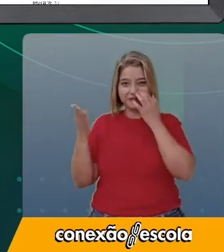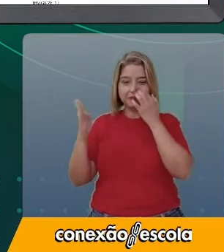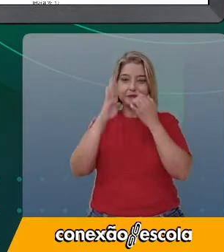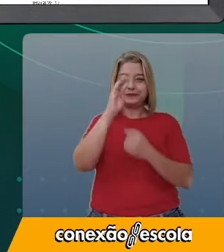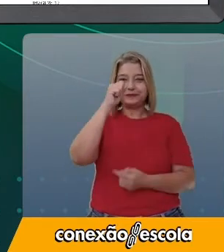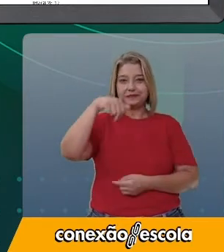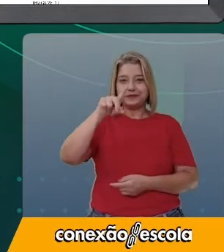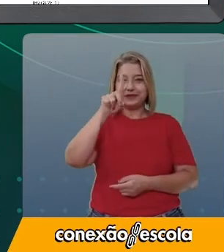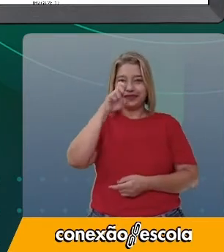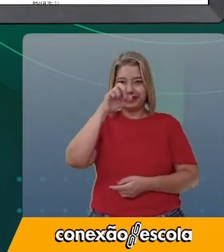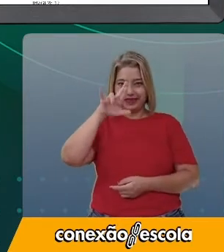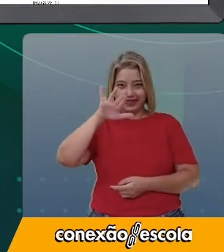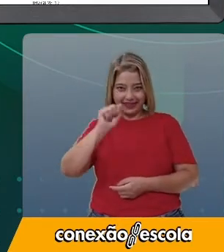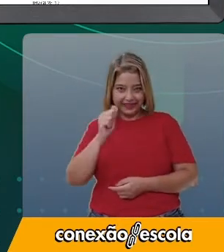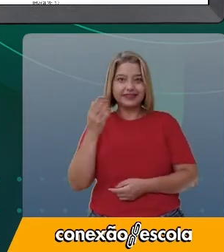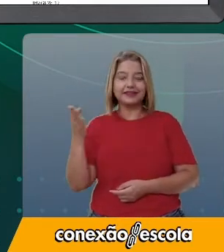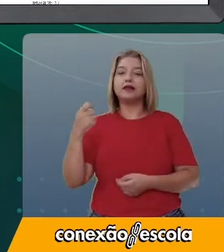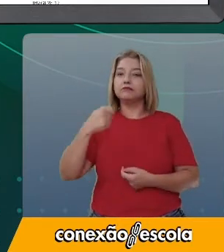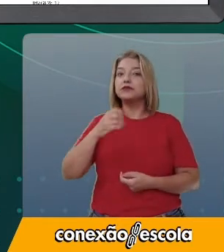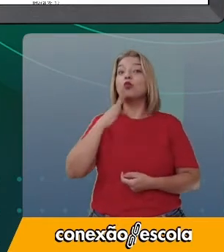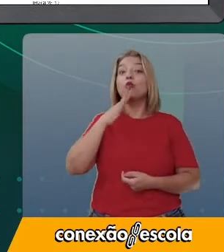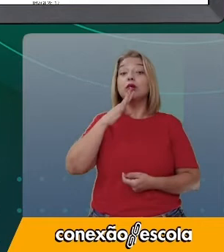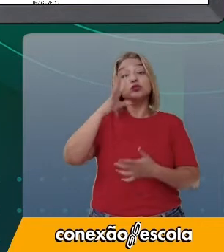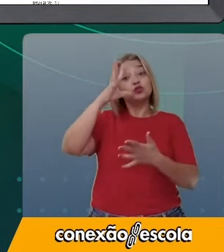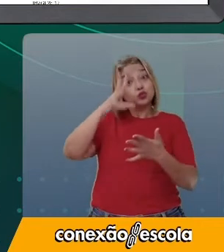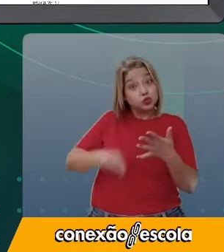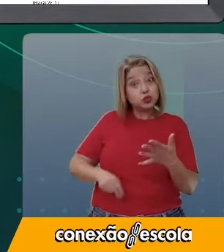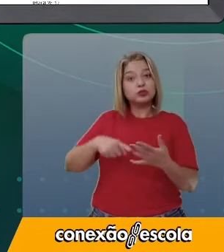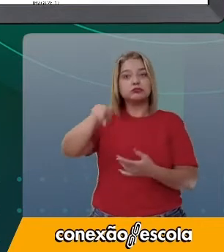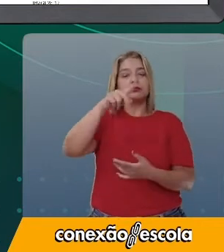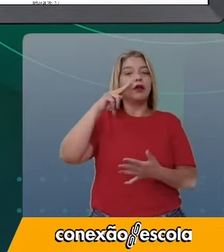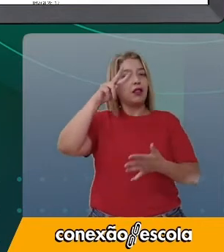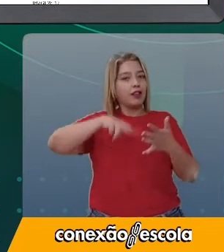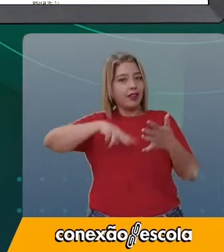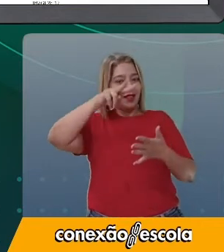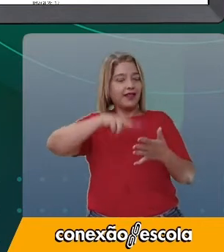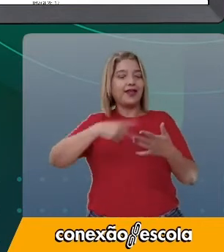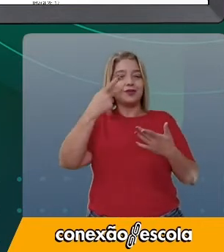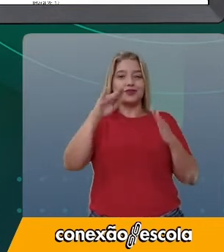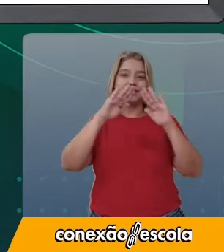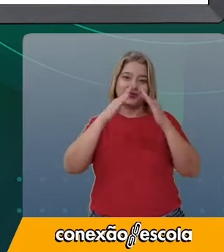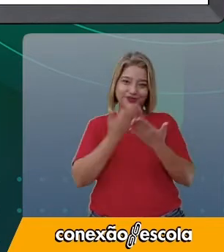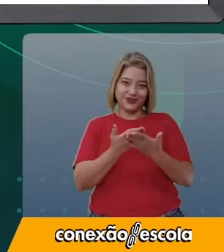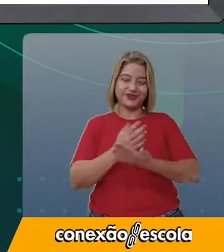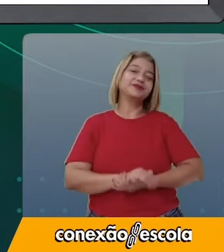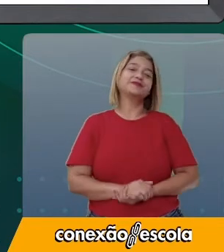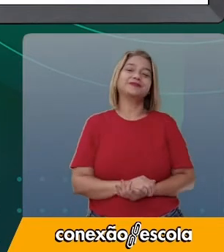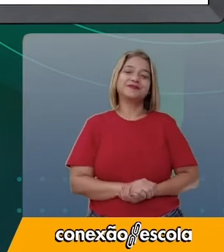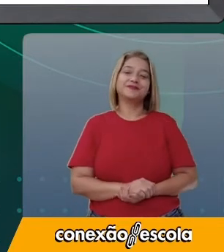gente tem que conhecê-lo na íntegra, né? E a gente vai fazer isso na sala de aula.